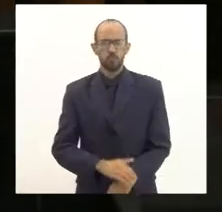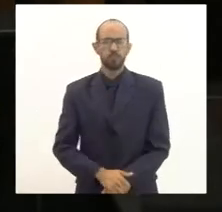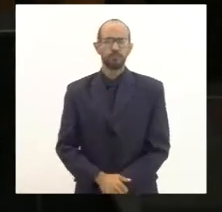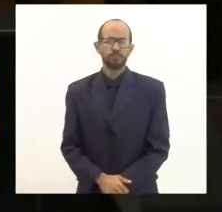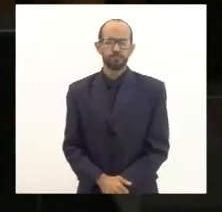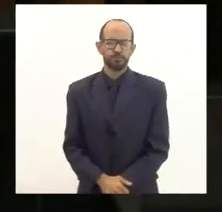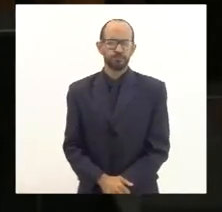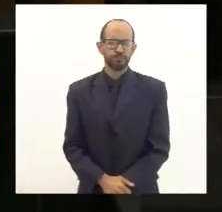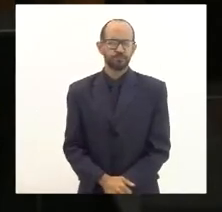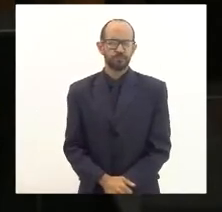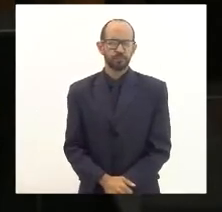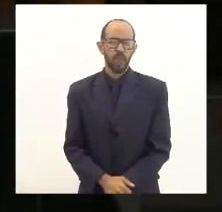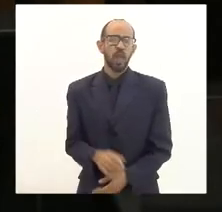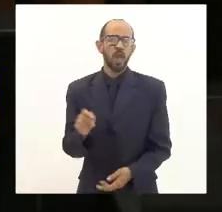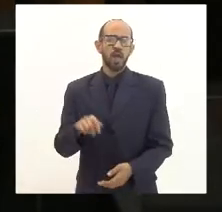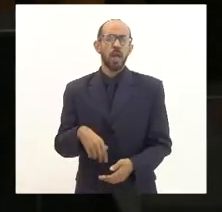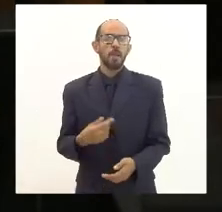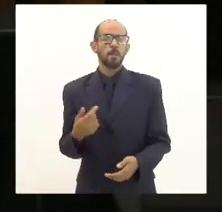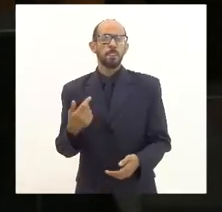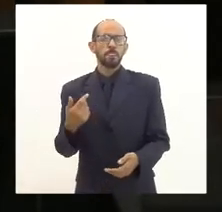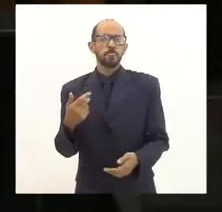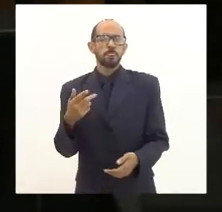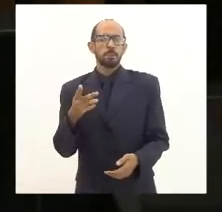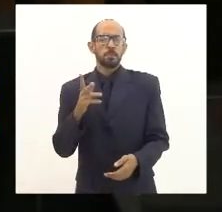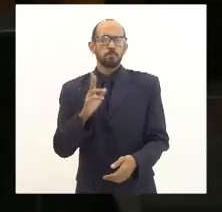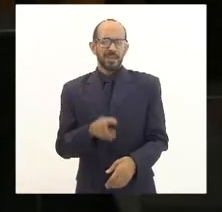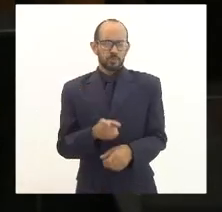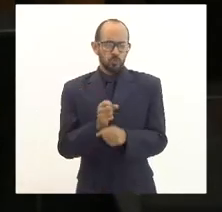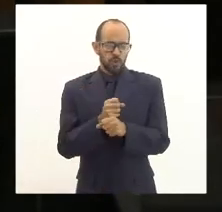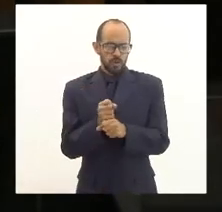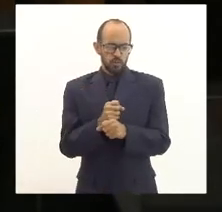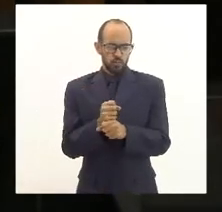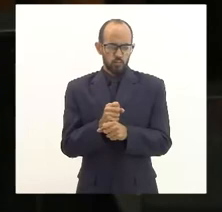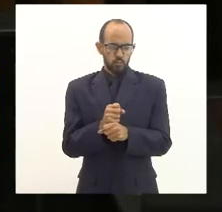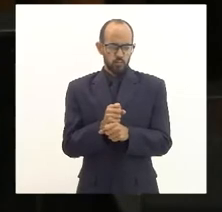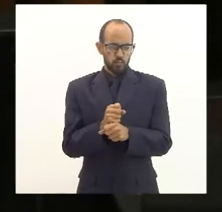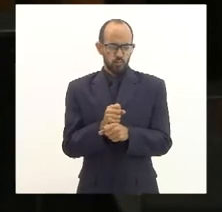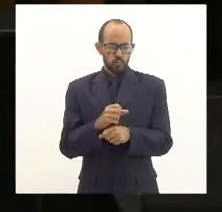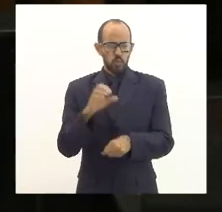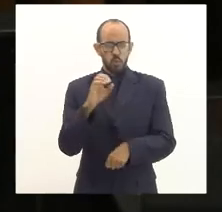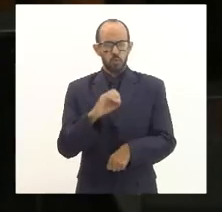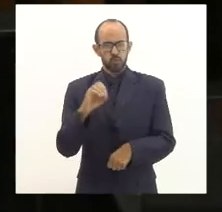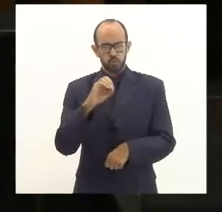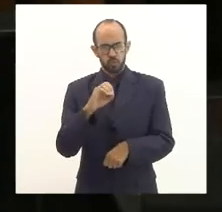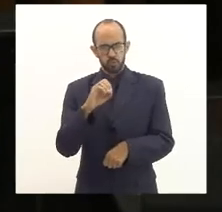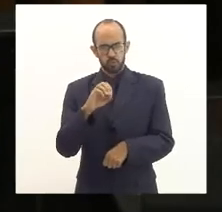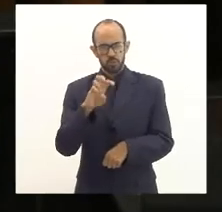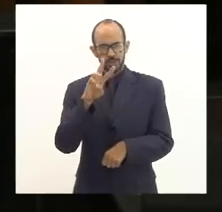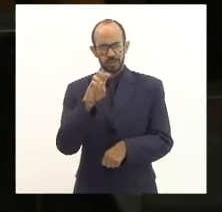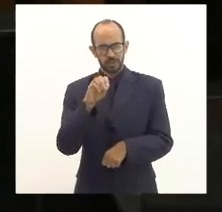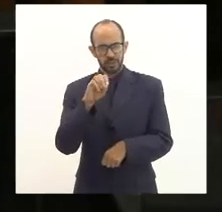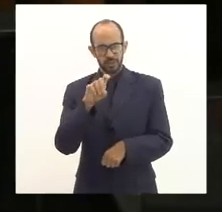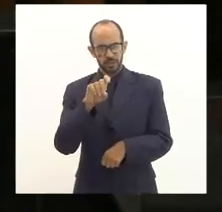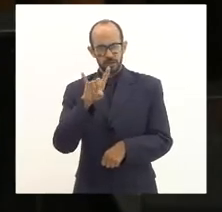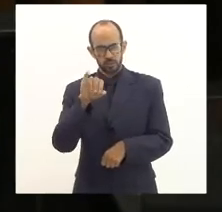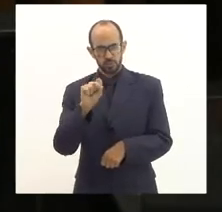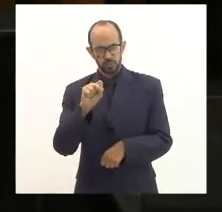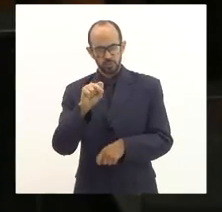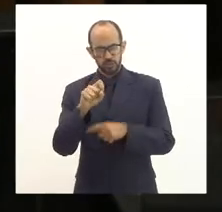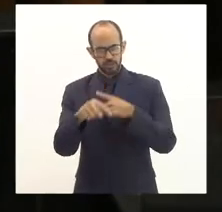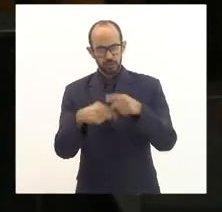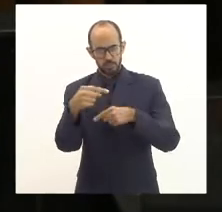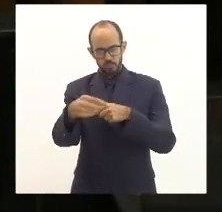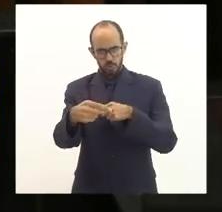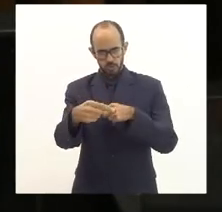exatamente em 1922 em outubro 30 dias depois praticamente